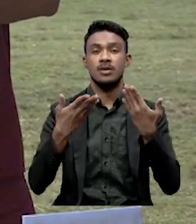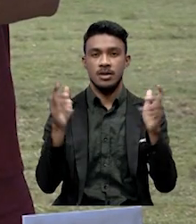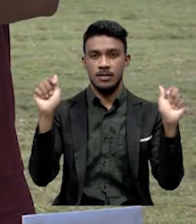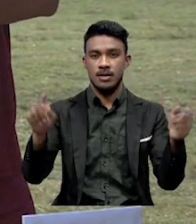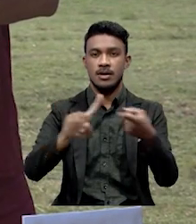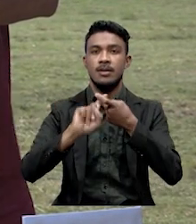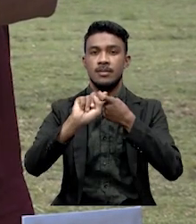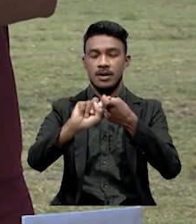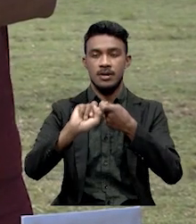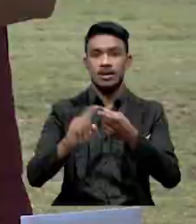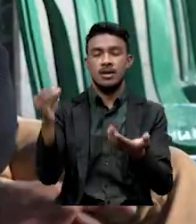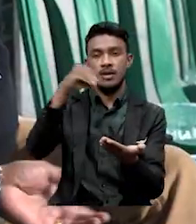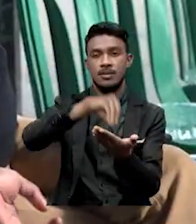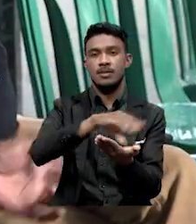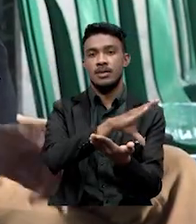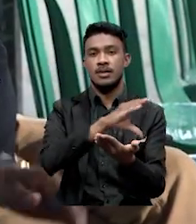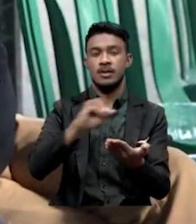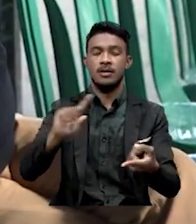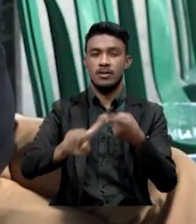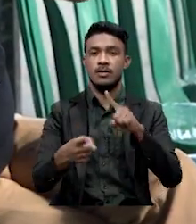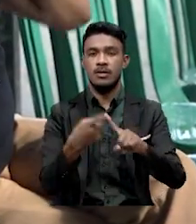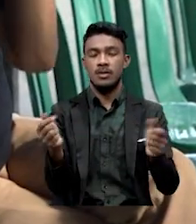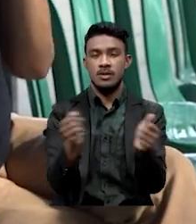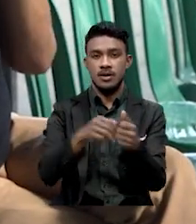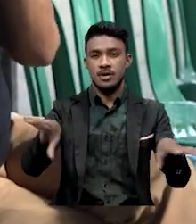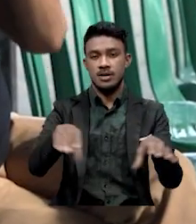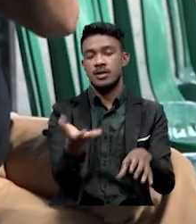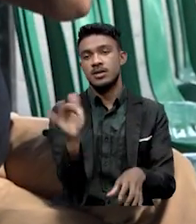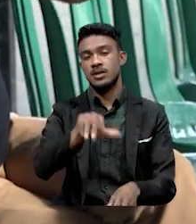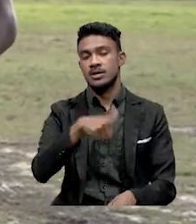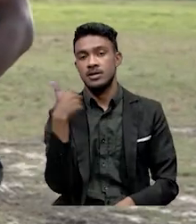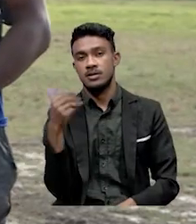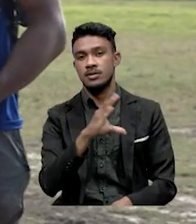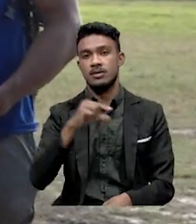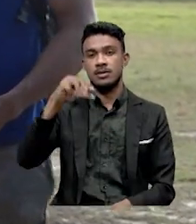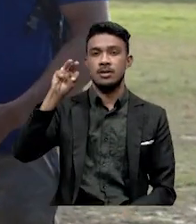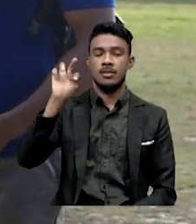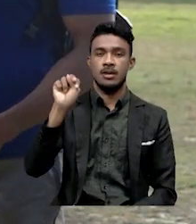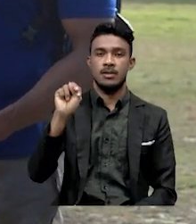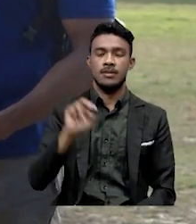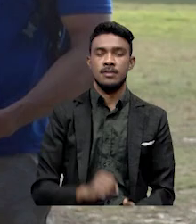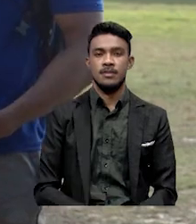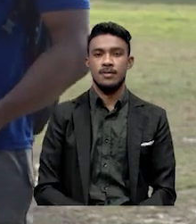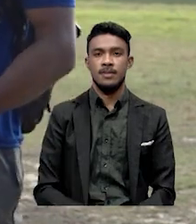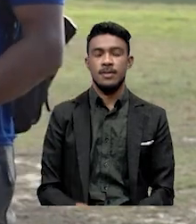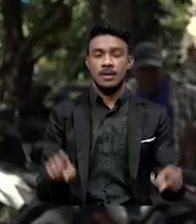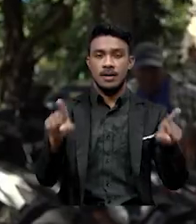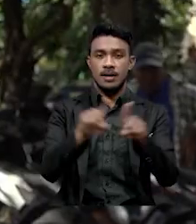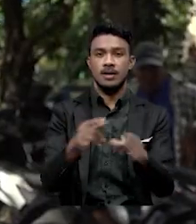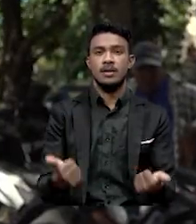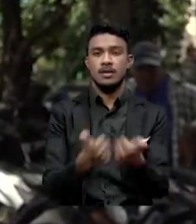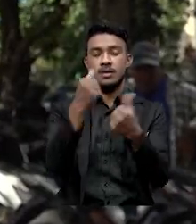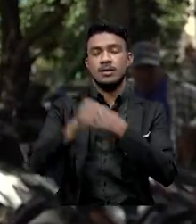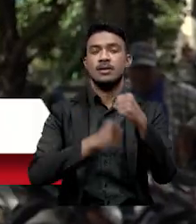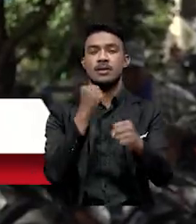atualmente em Lutan, laço amizade entre instituição Sira Selo co GMN. Taça rotativa, né? A última na Tina Hira